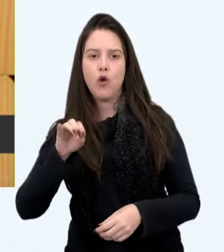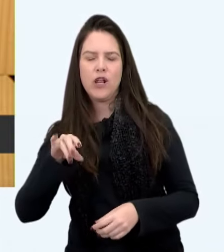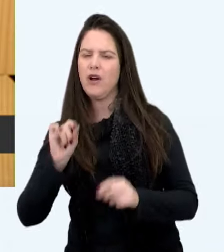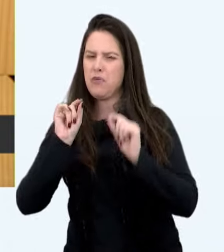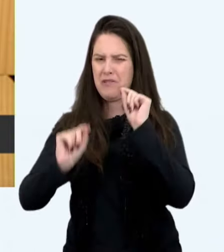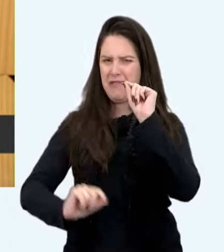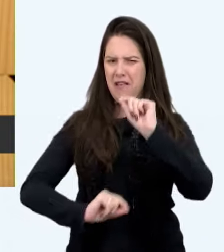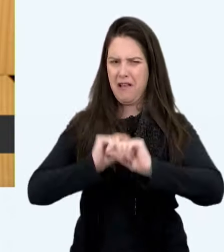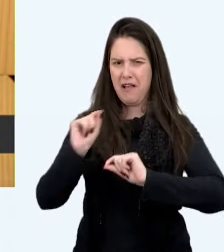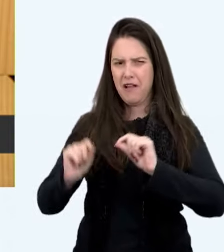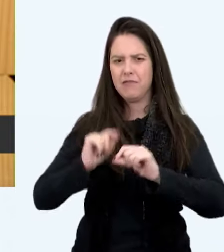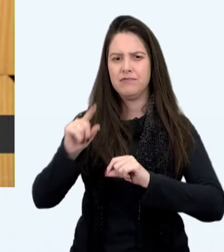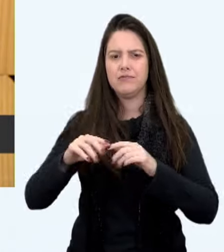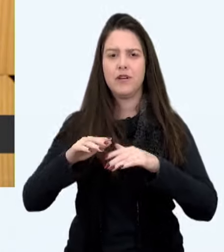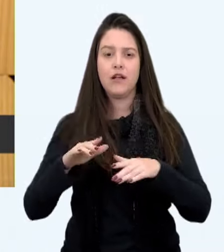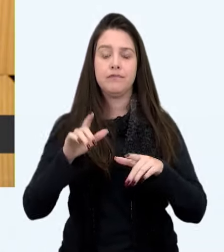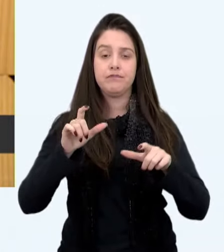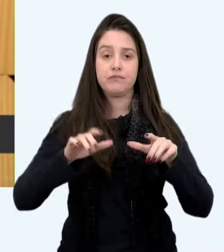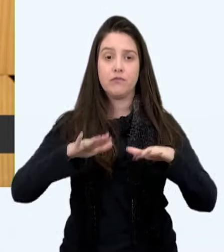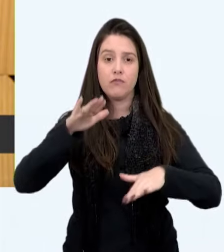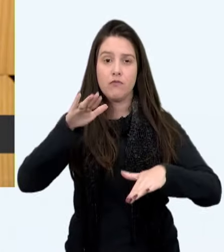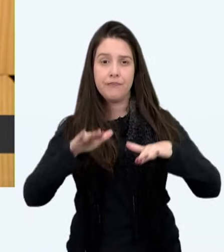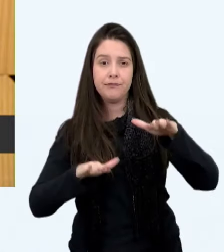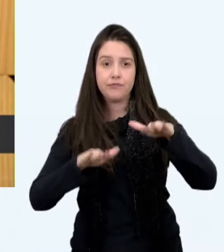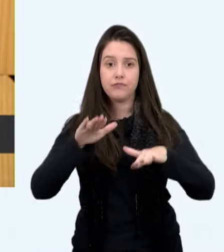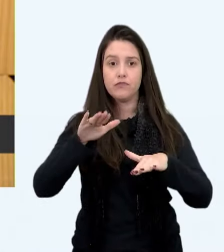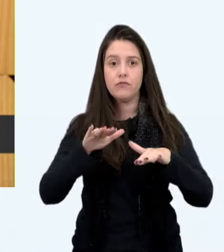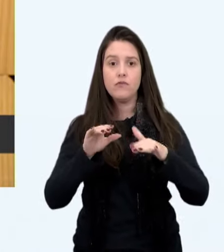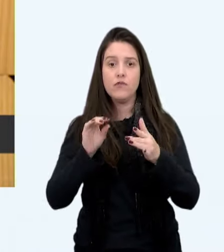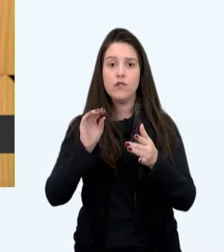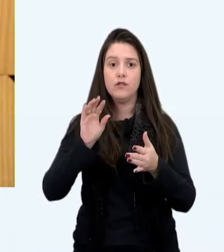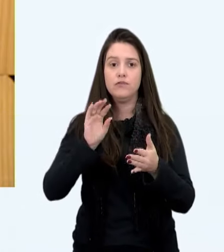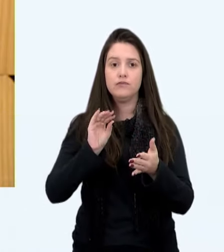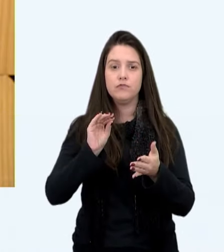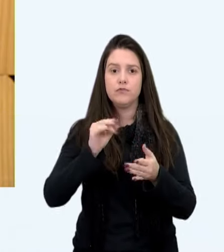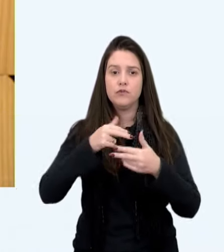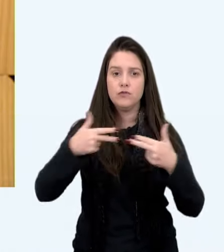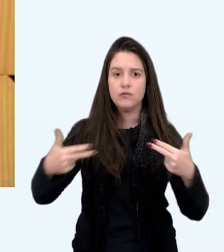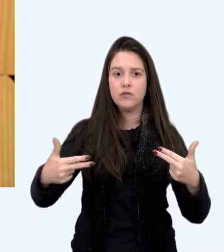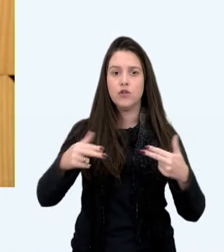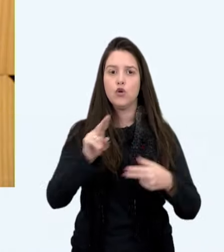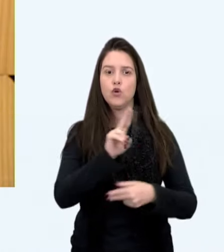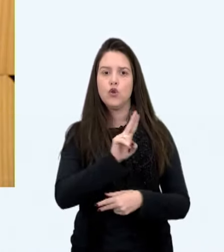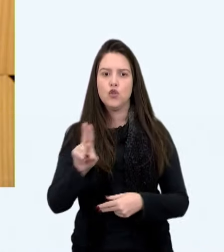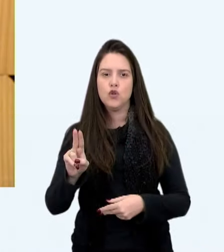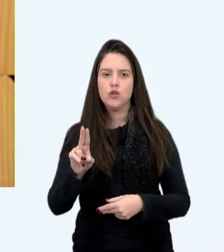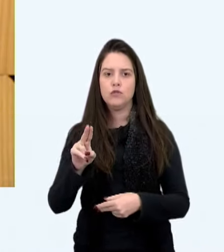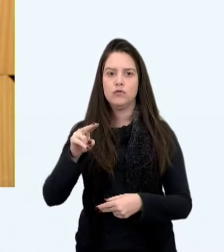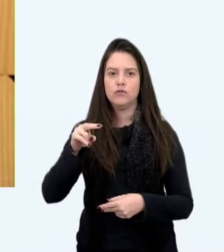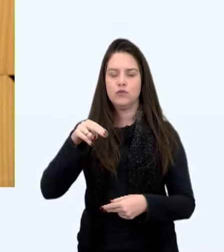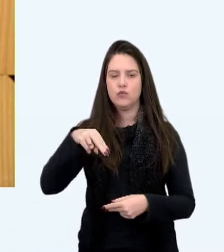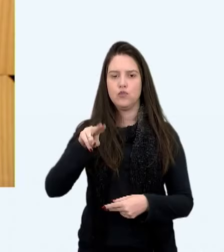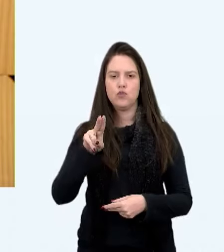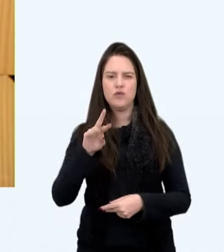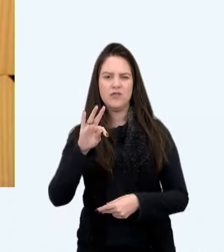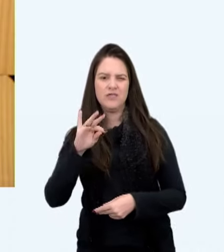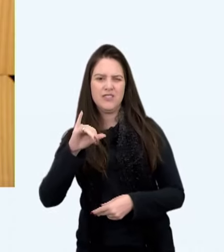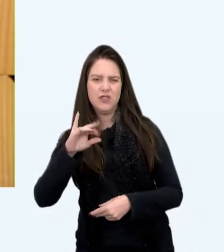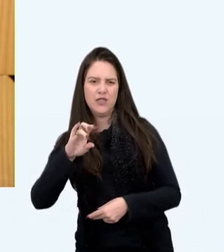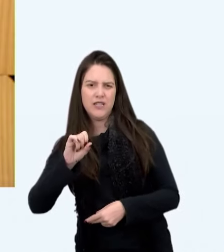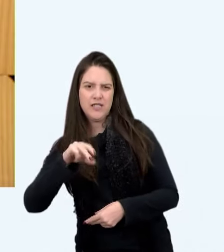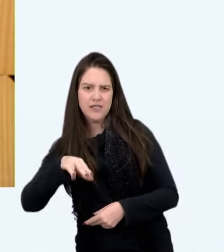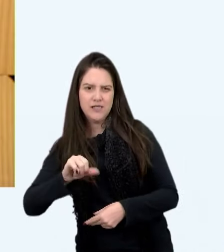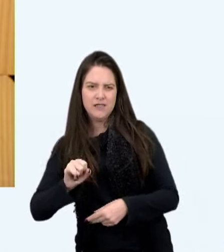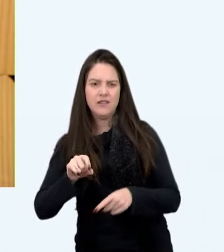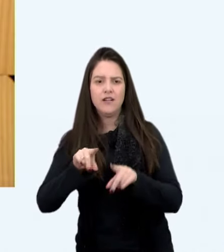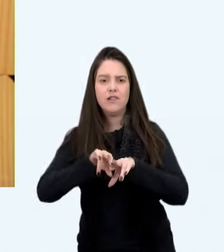isso? Ela altera a secreção, a produção de um hormônio chamado insulina, e essa alteração da